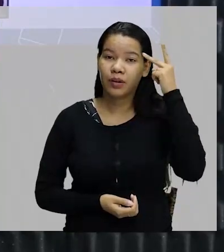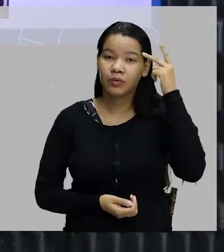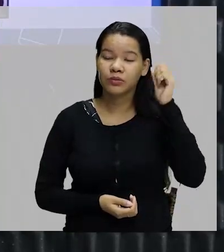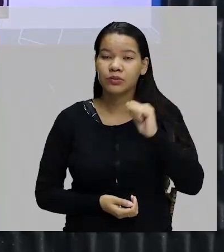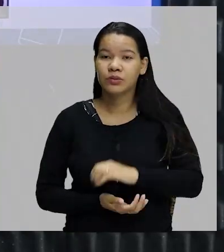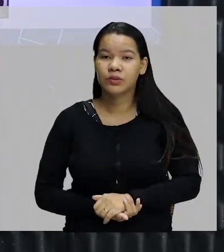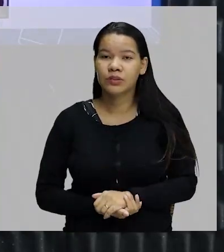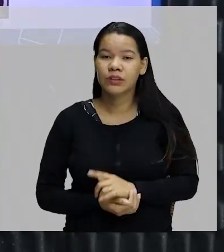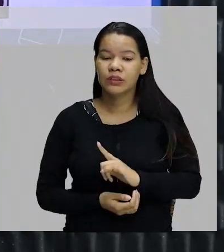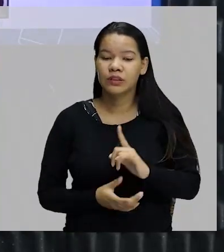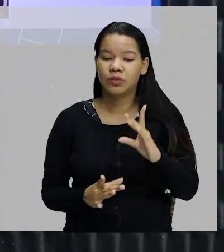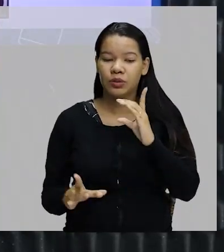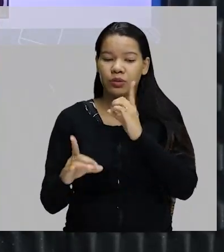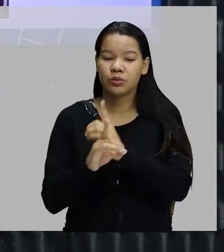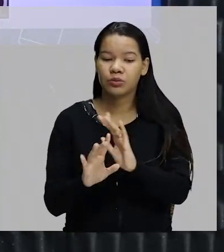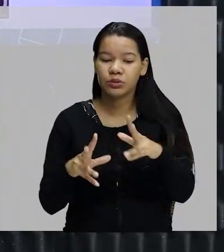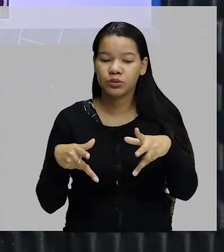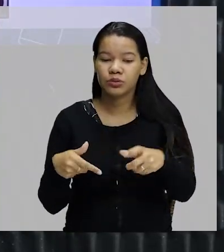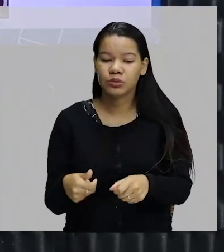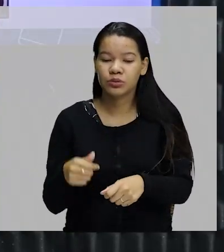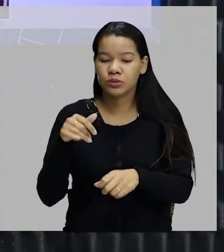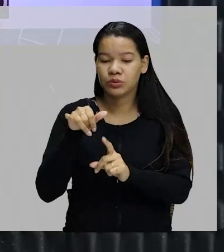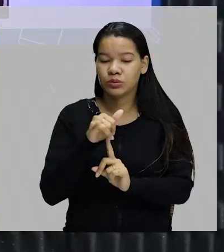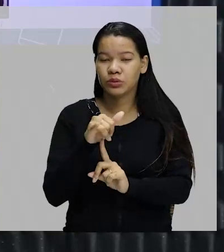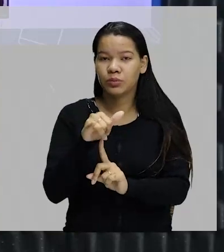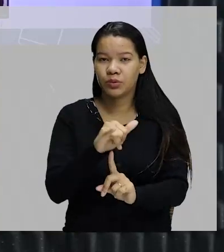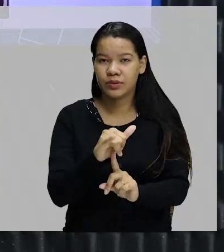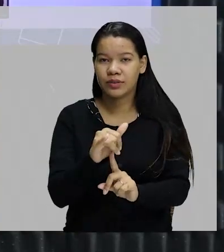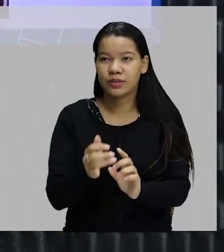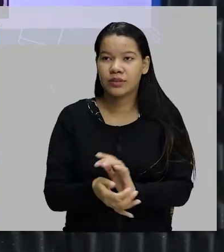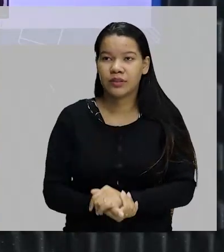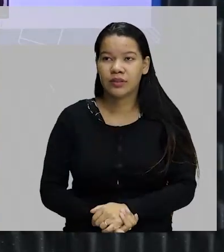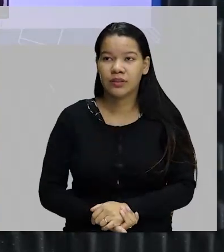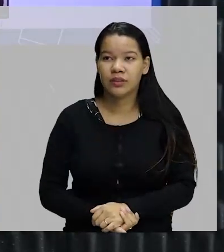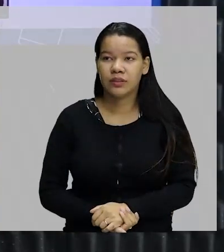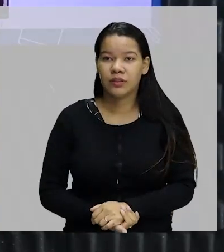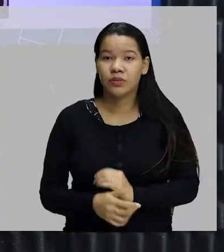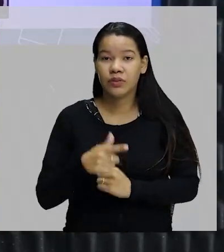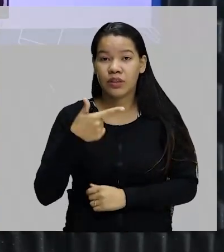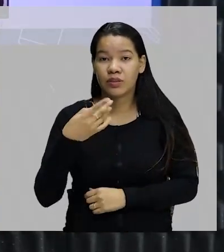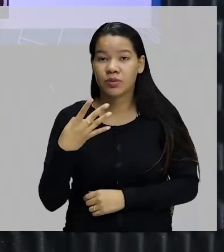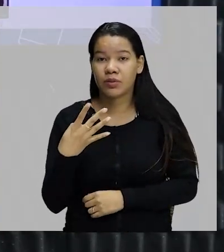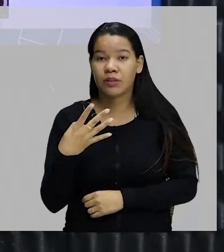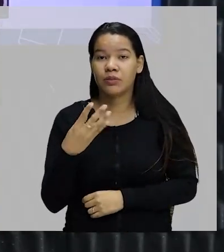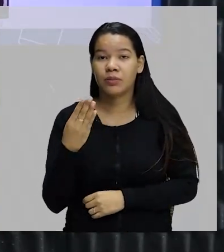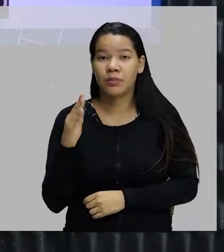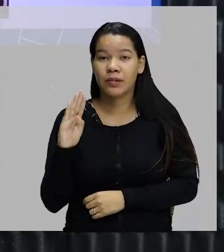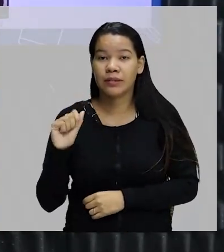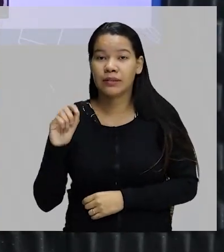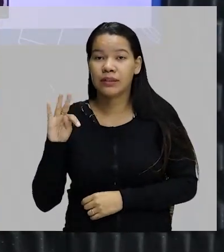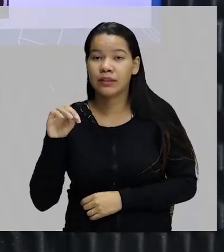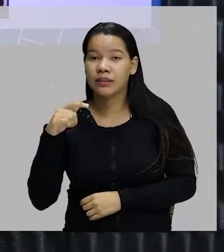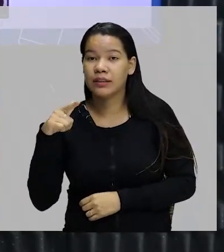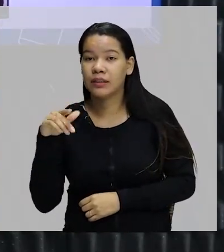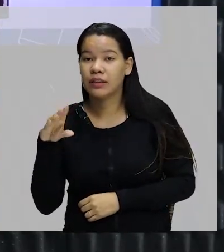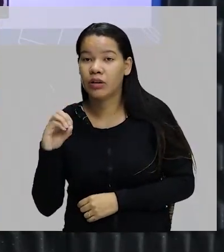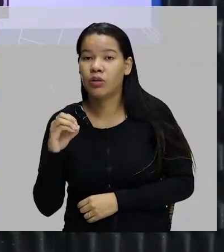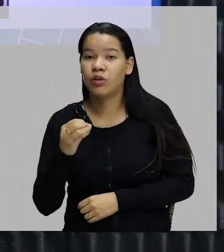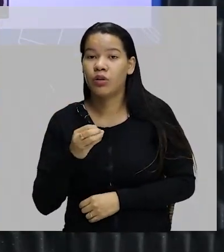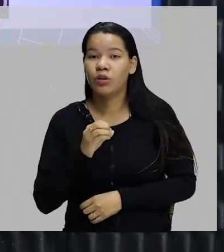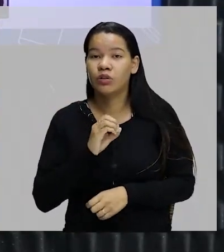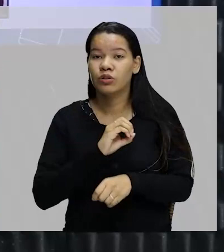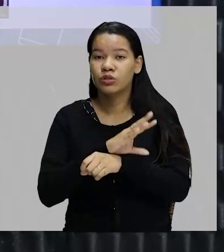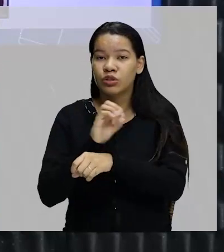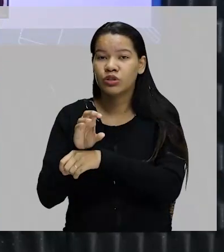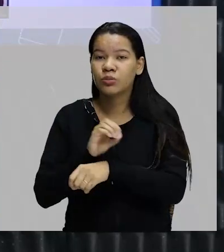Existe um encontro de todos esses bois por lá. O 24º Batalhão faz o fornecimento de feijão,